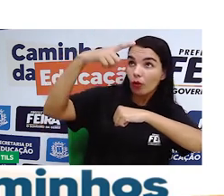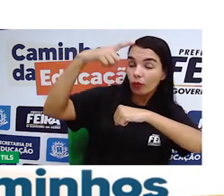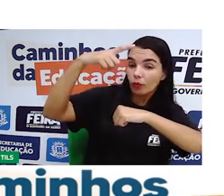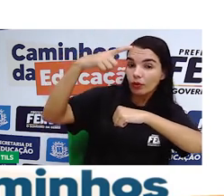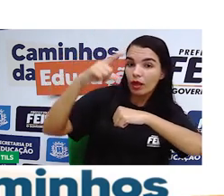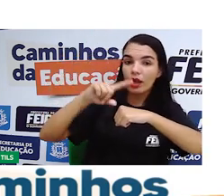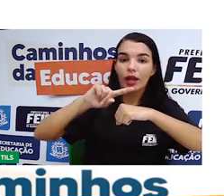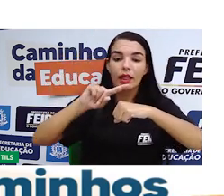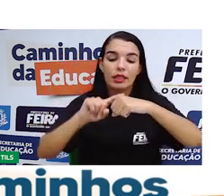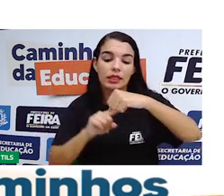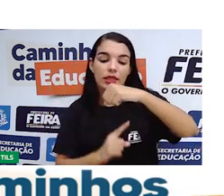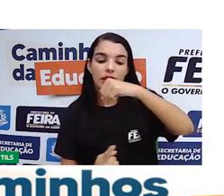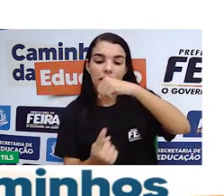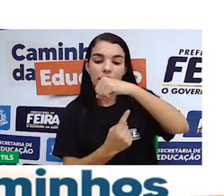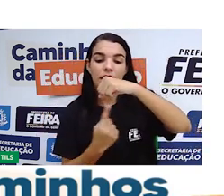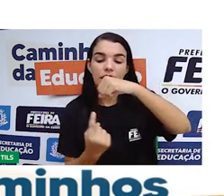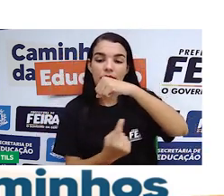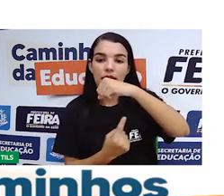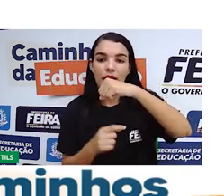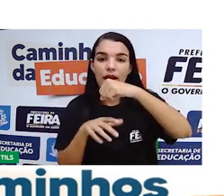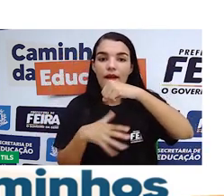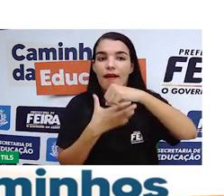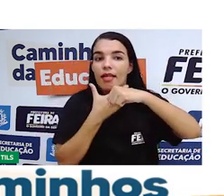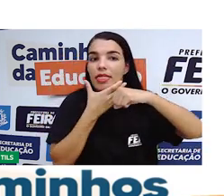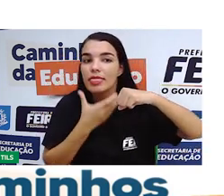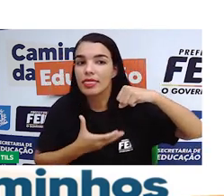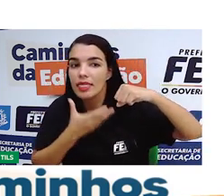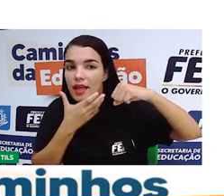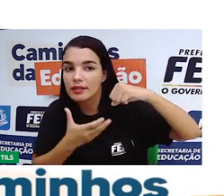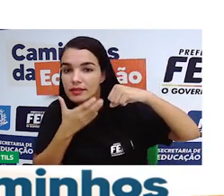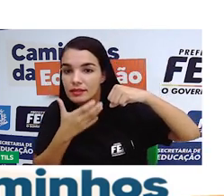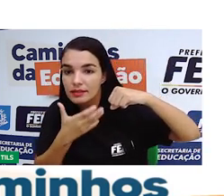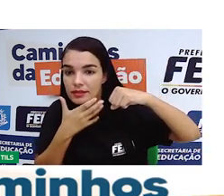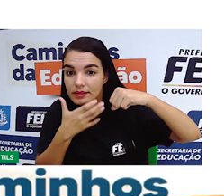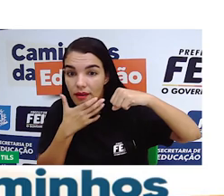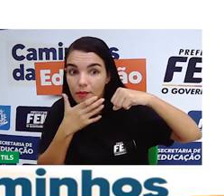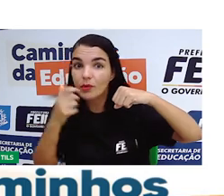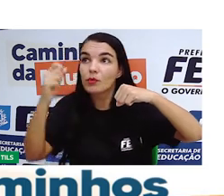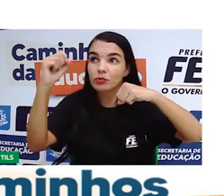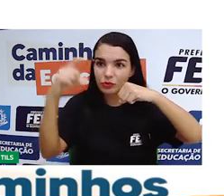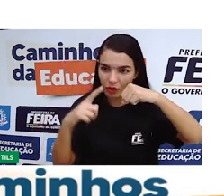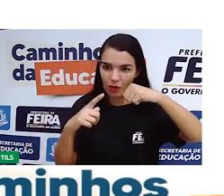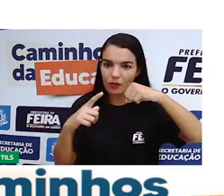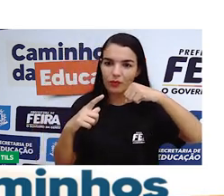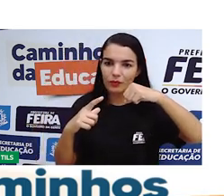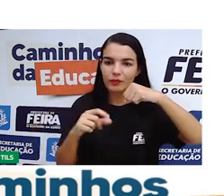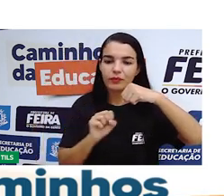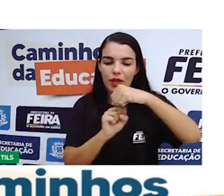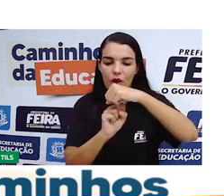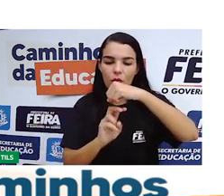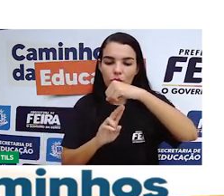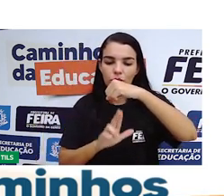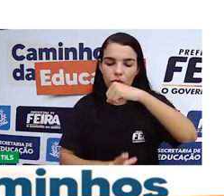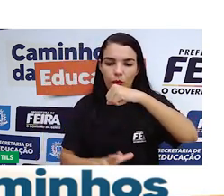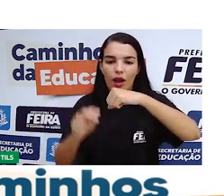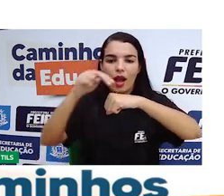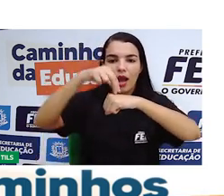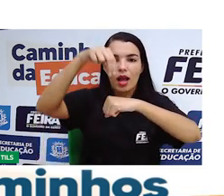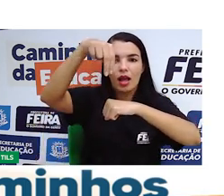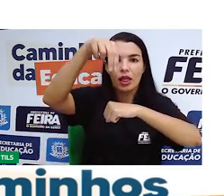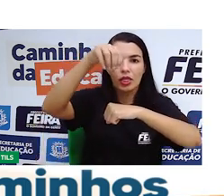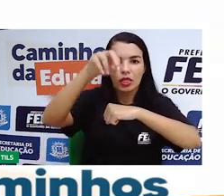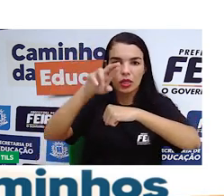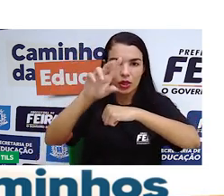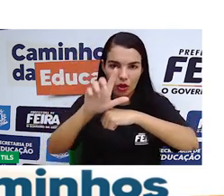-dia. Em dezembro, é um habitante do Trópico de Capricórnio que tem o Sol sob sua cabeça. Vamos